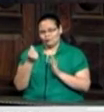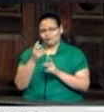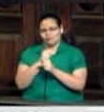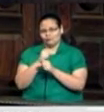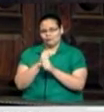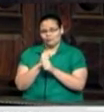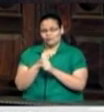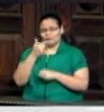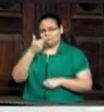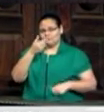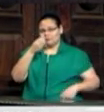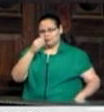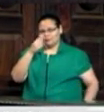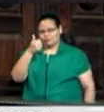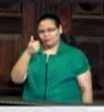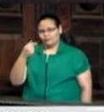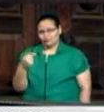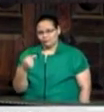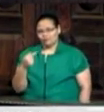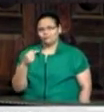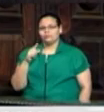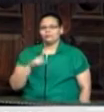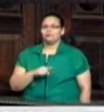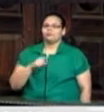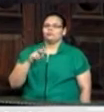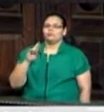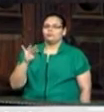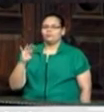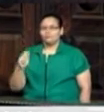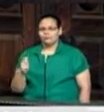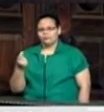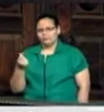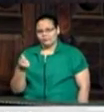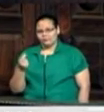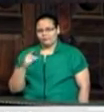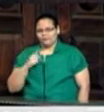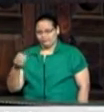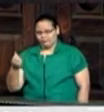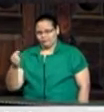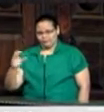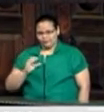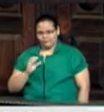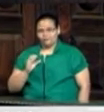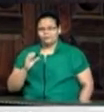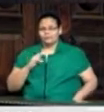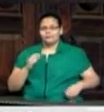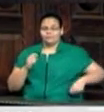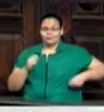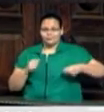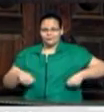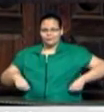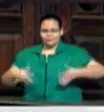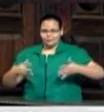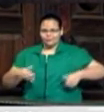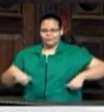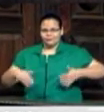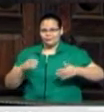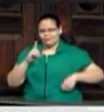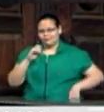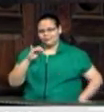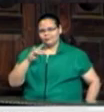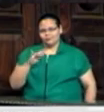2017, cotejando receita e despesa, a despesa está maior que a